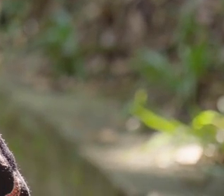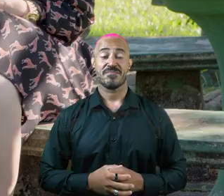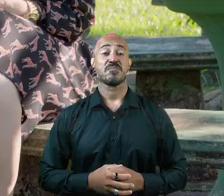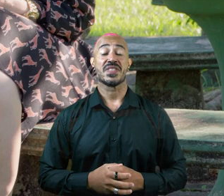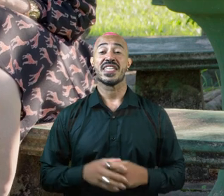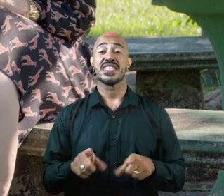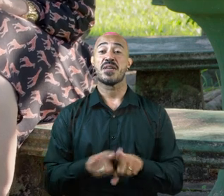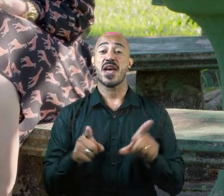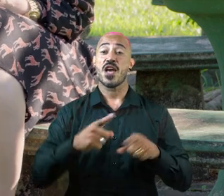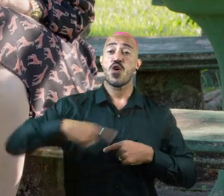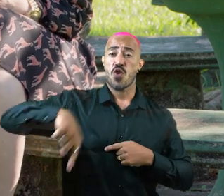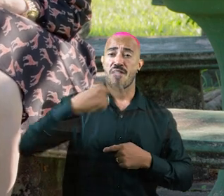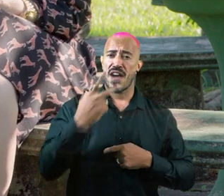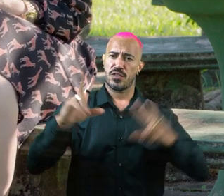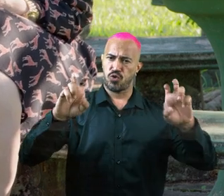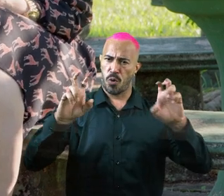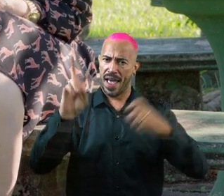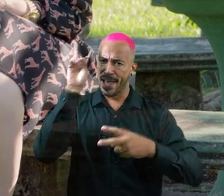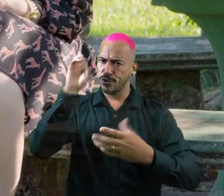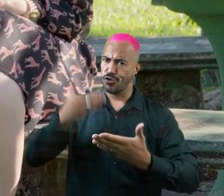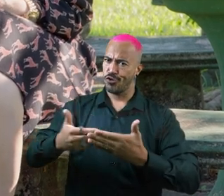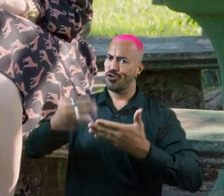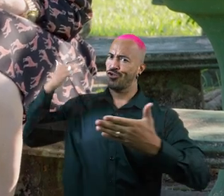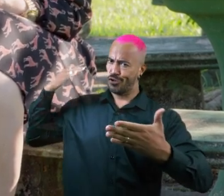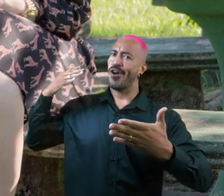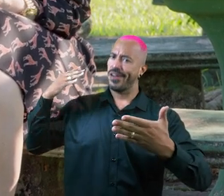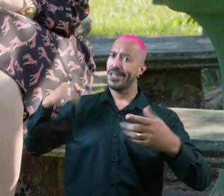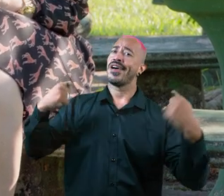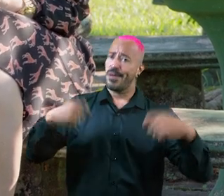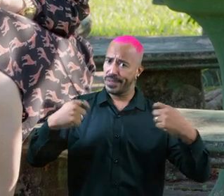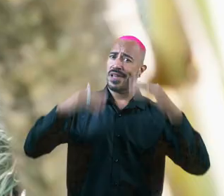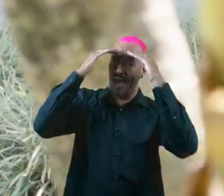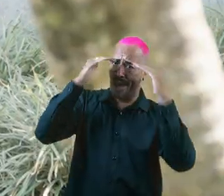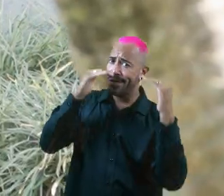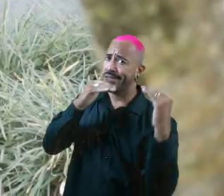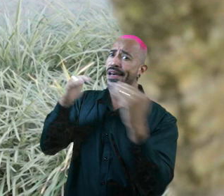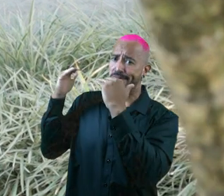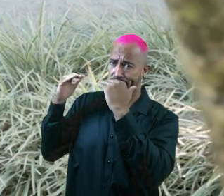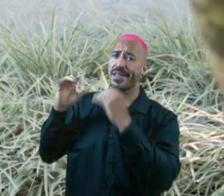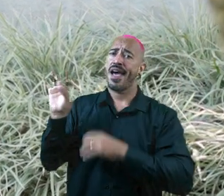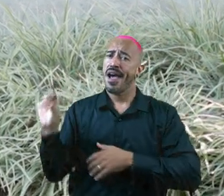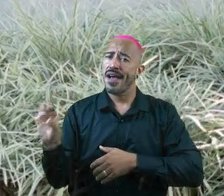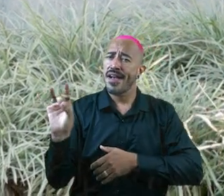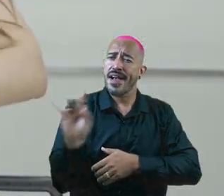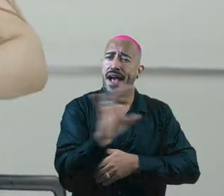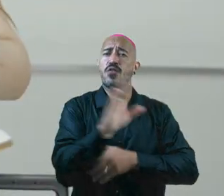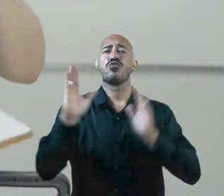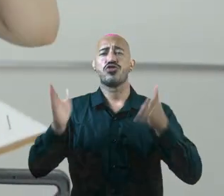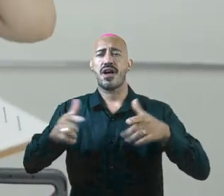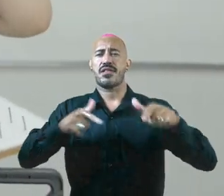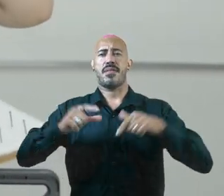E quando a gente fala em resgatar a história da instituição, né? Você tem que respeitar a história de cada um que passou